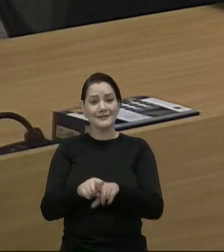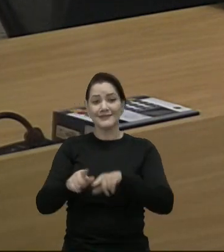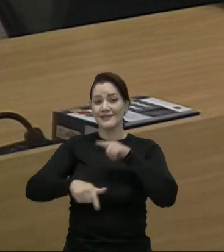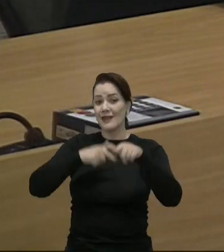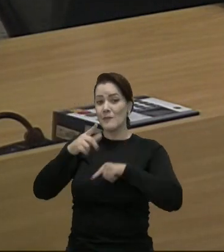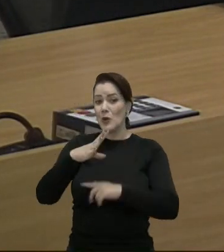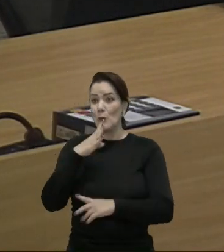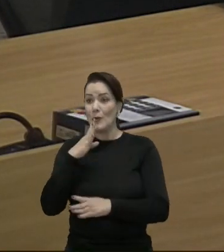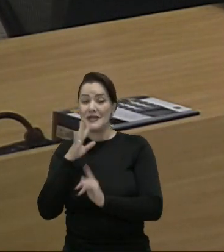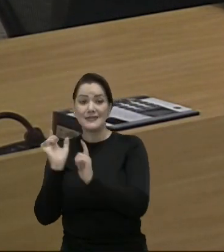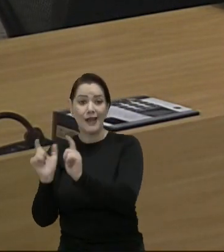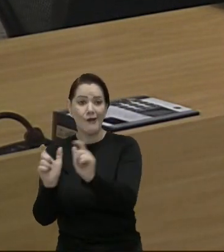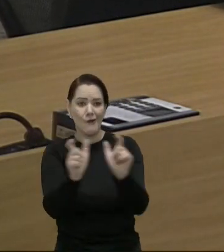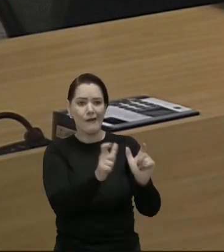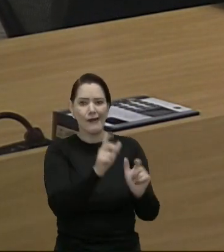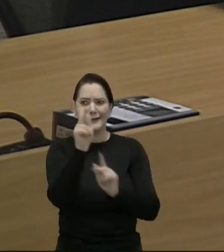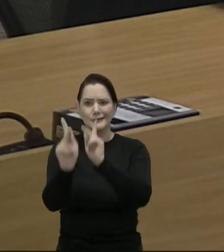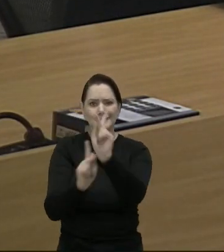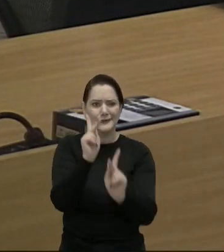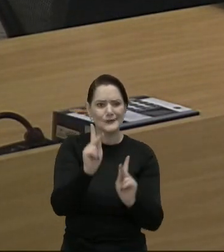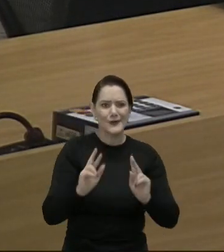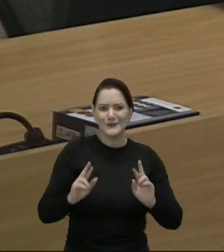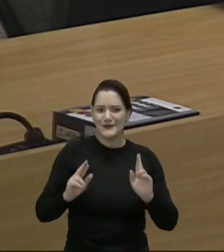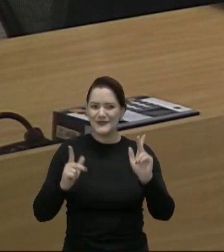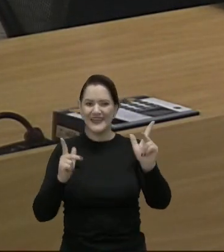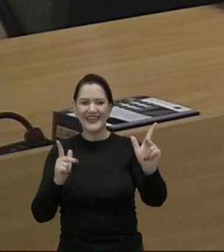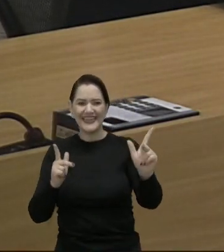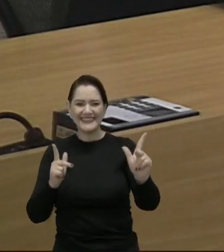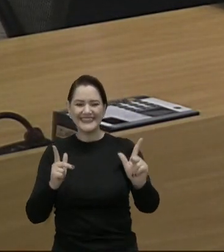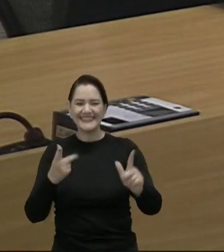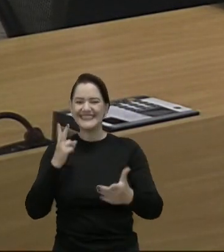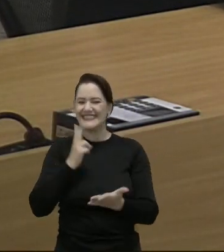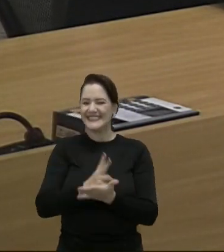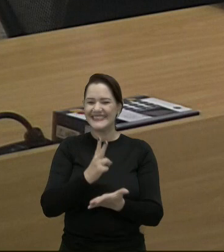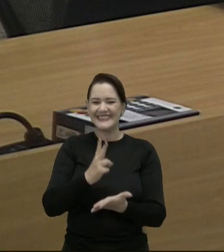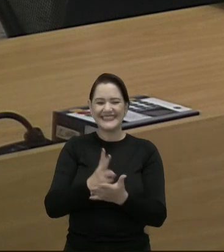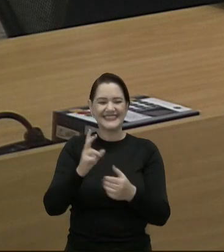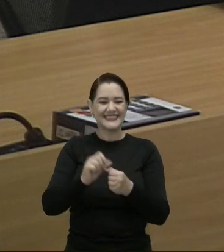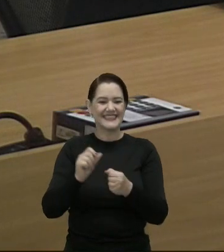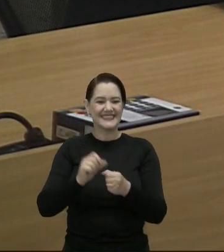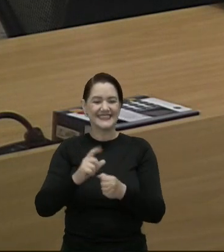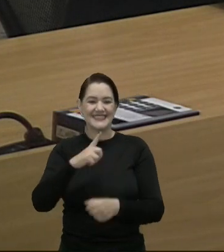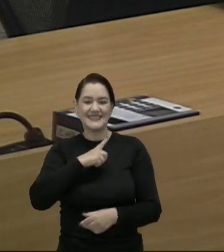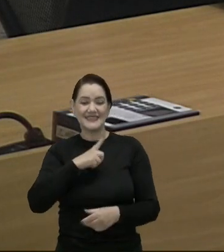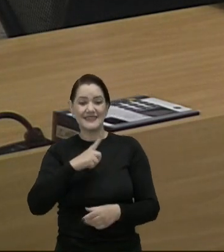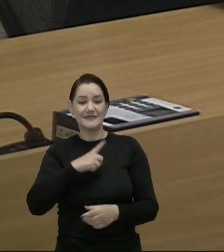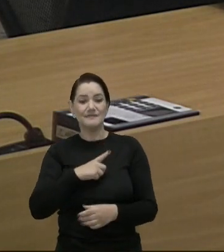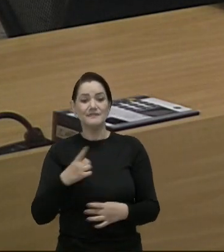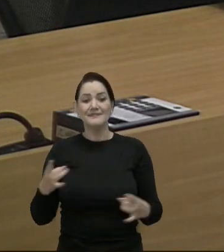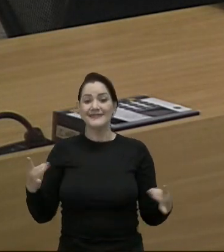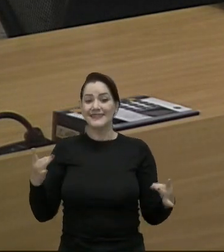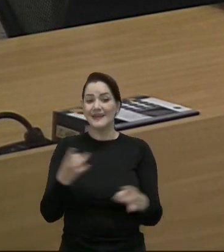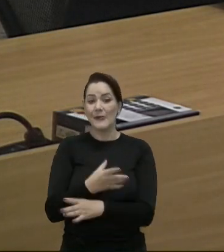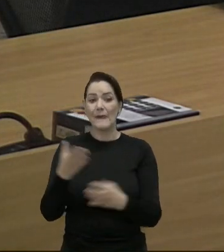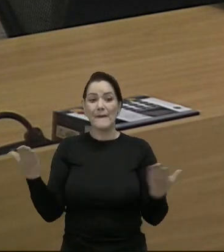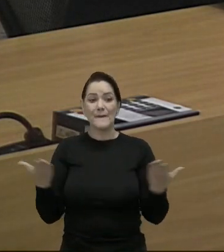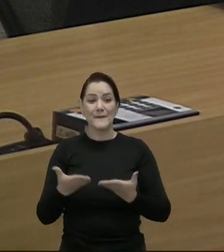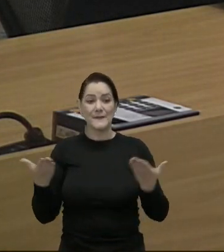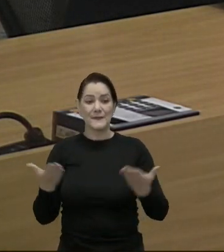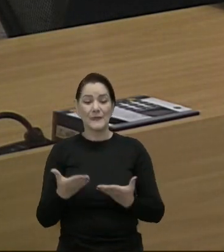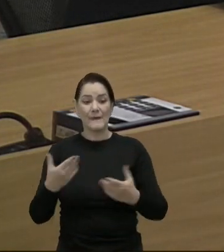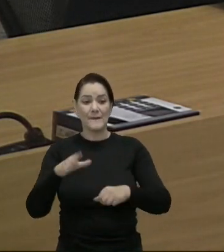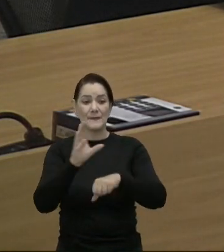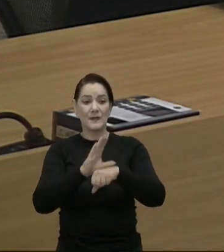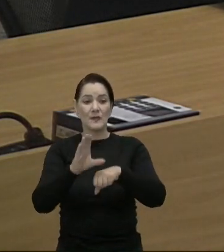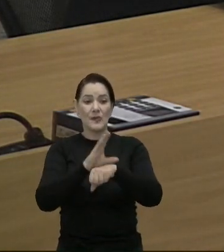conhecer lugares e pessoas diferentes. Sua maior realização pessoal foi ter concluído recentemente o curso